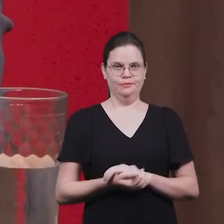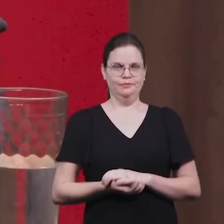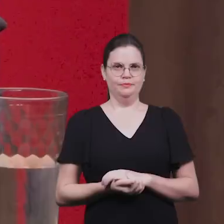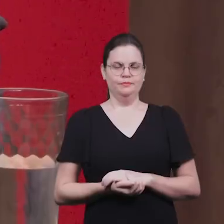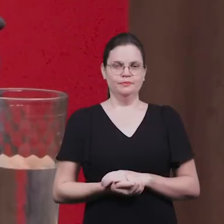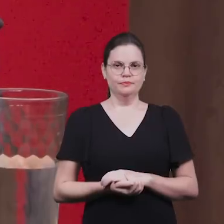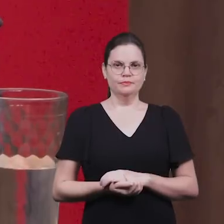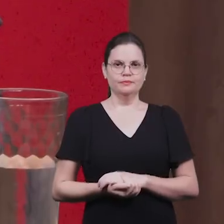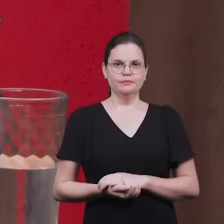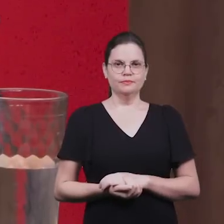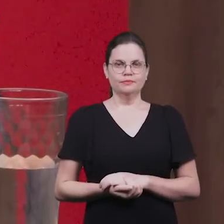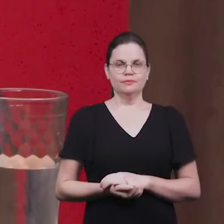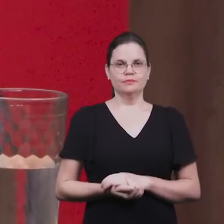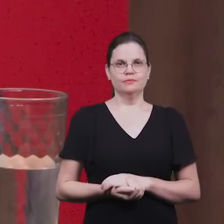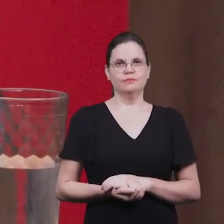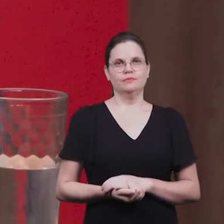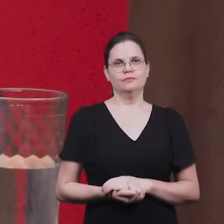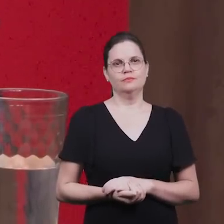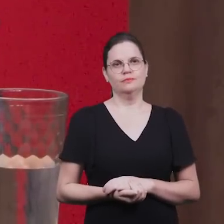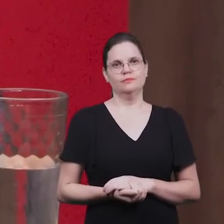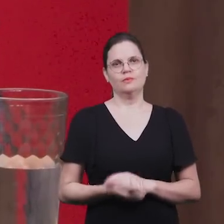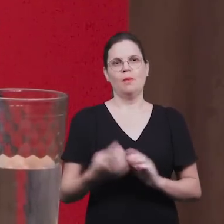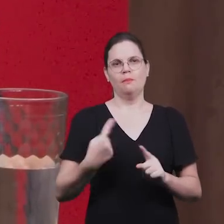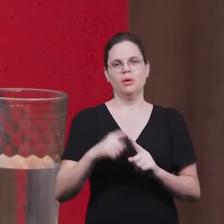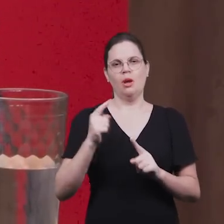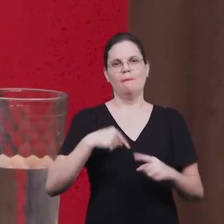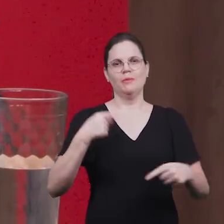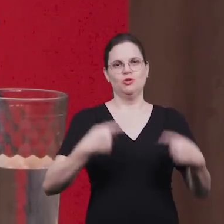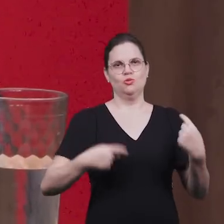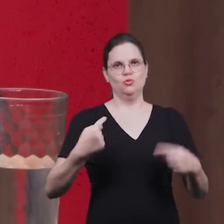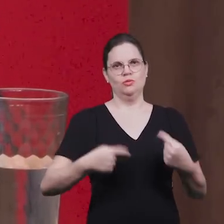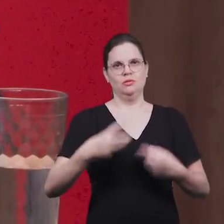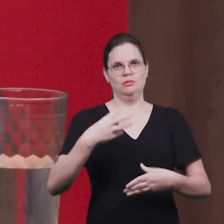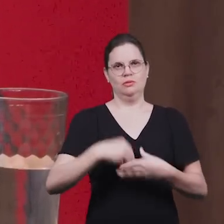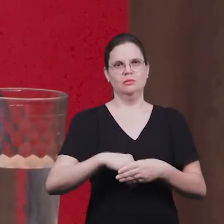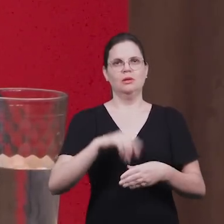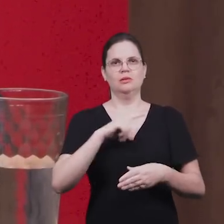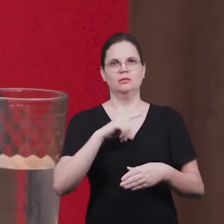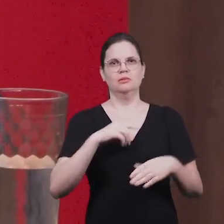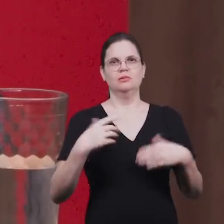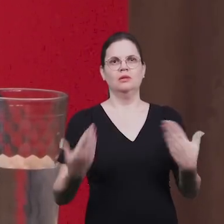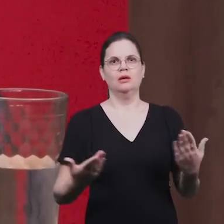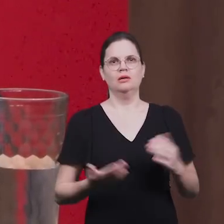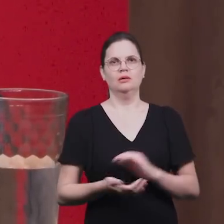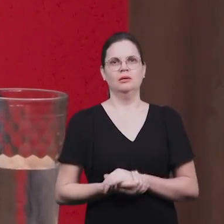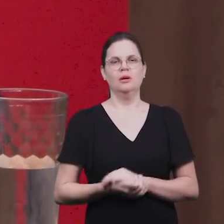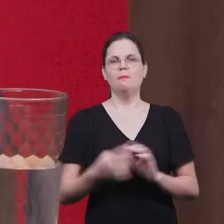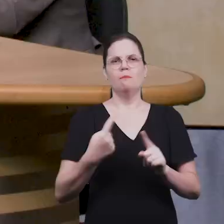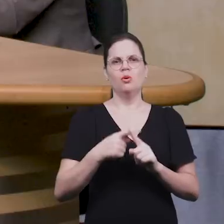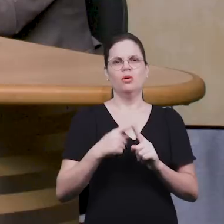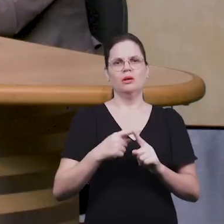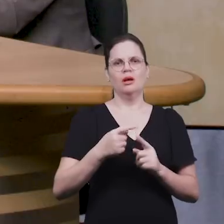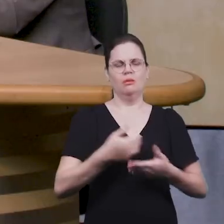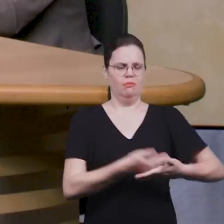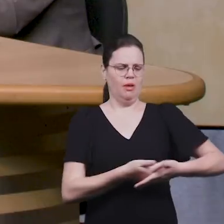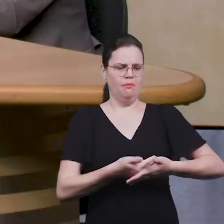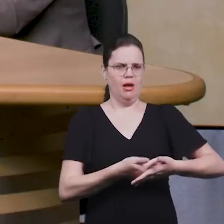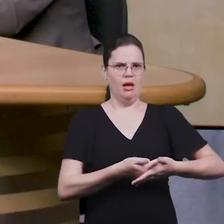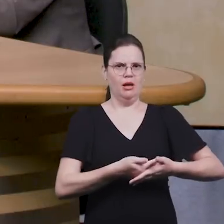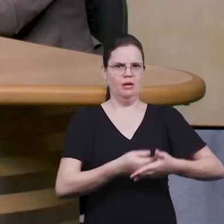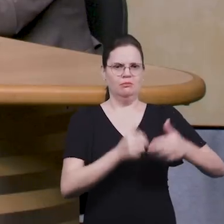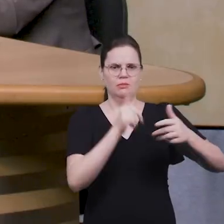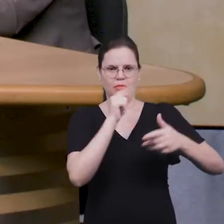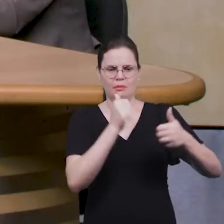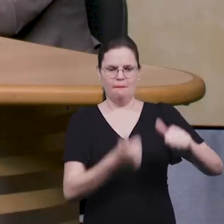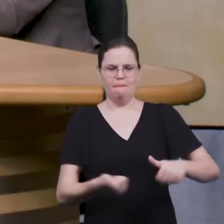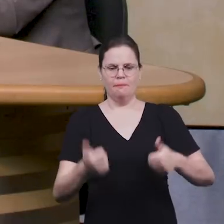também que existe dentro dos grupos evangélicos, por que nós não batizamos as crianças? Porque, em